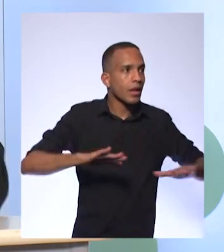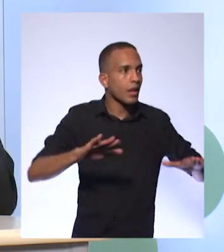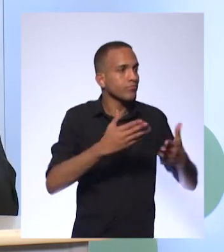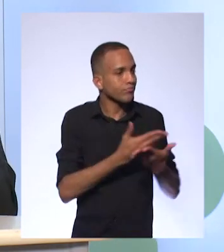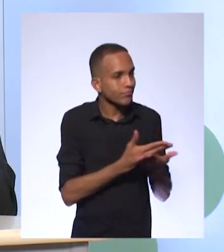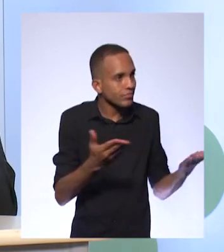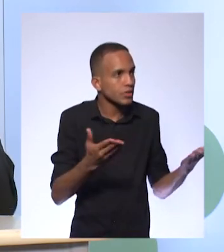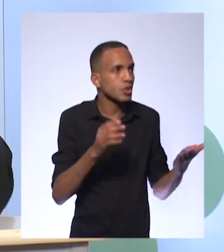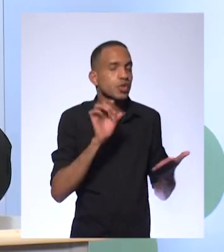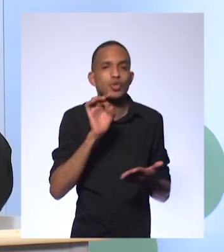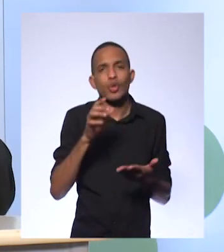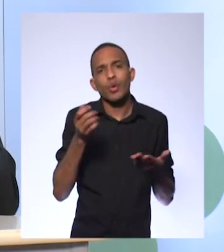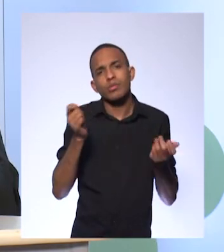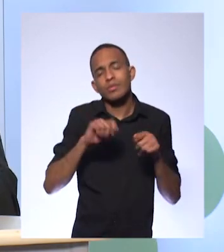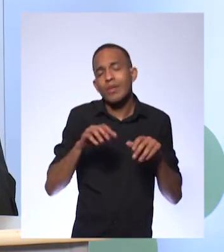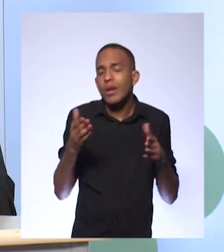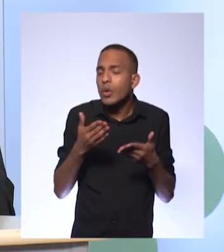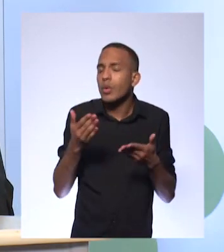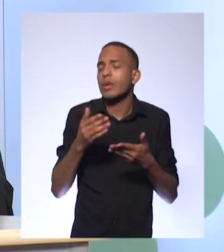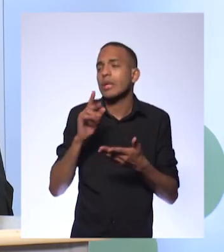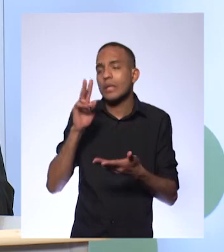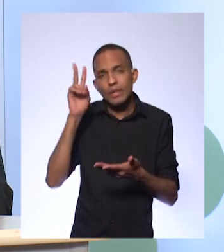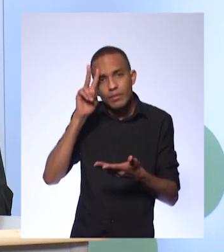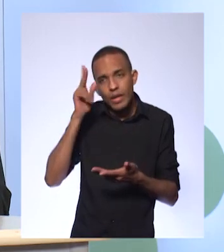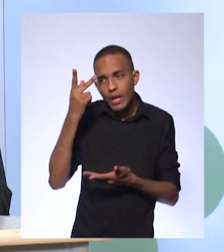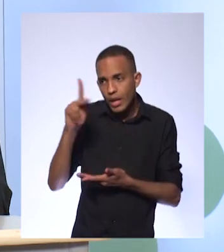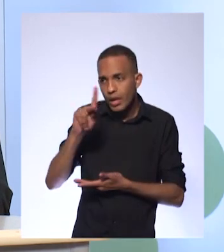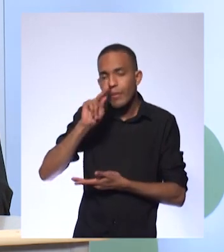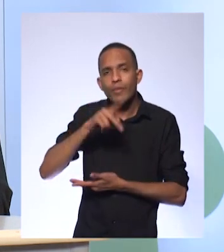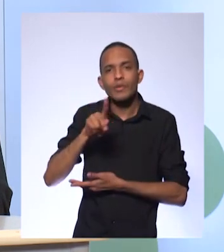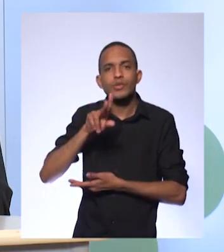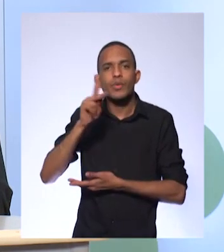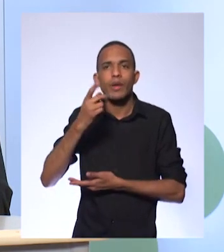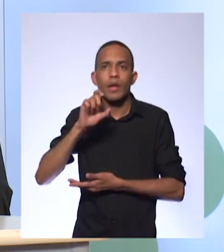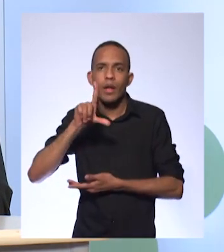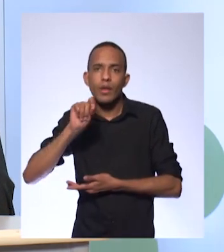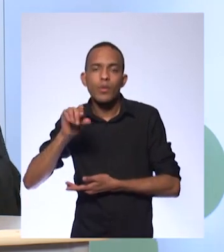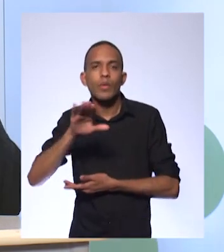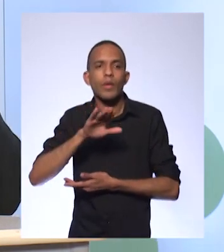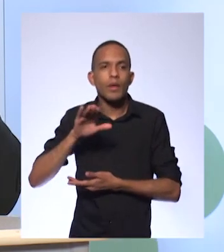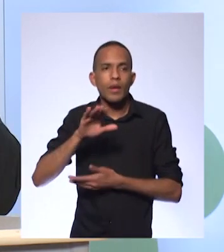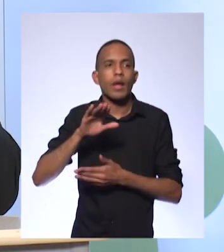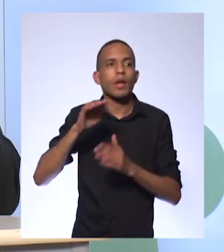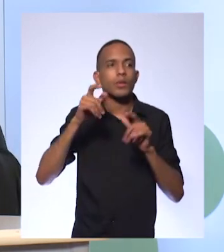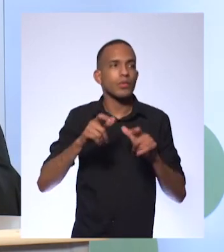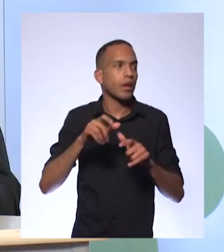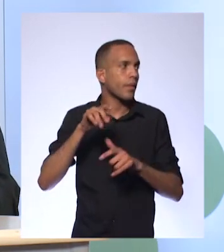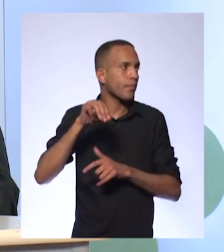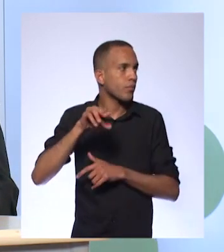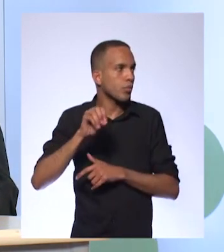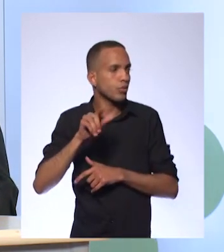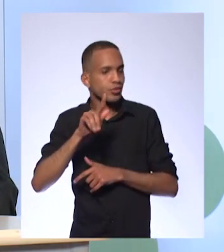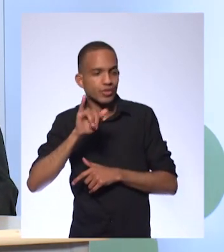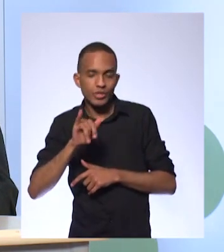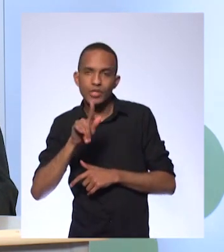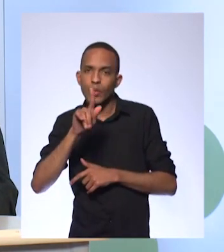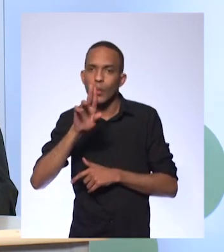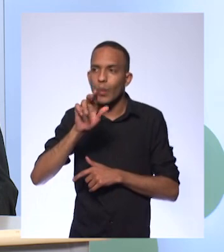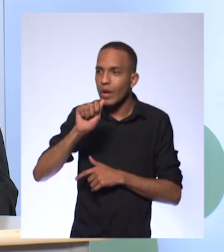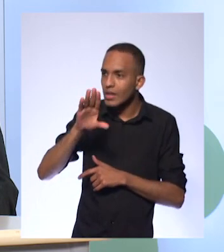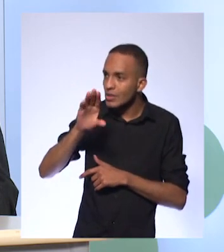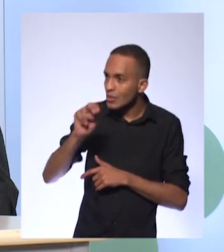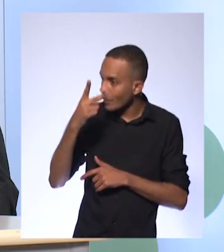foi possível agora, prof, mas está aí o registro, professor Hélio, da Escola Sônia de Mogi Guaçu, galerinha de Mogi Guaçu, ligada aí